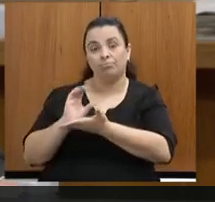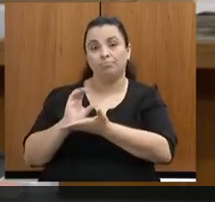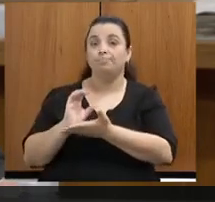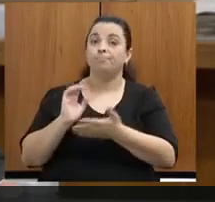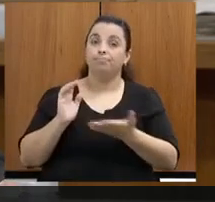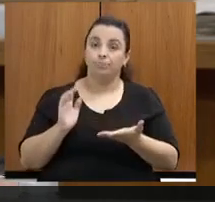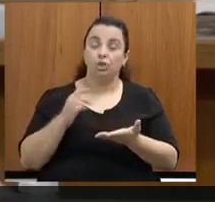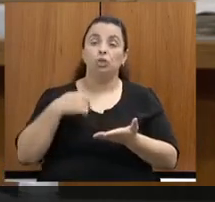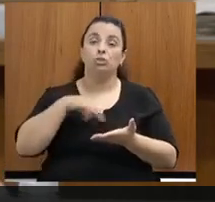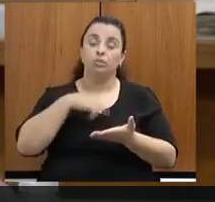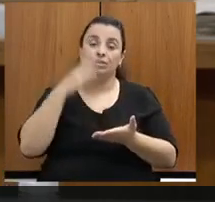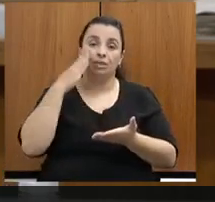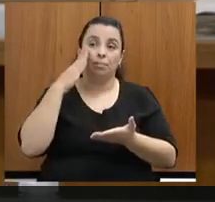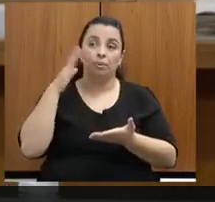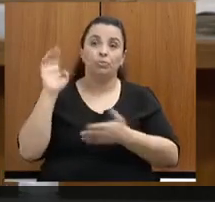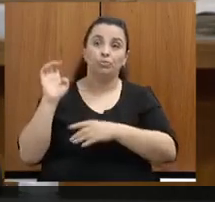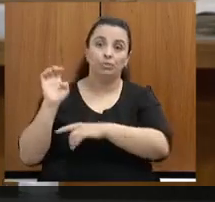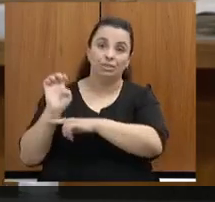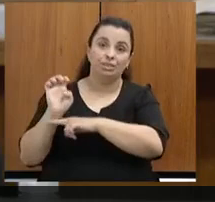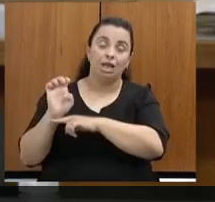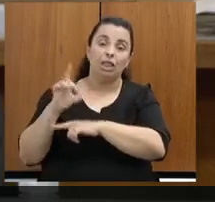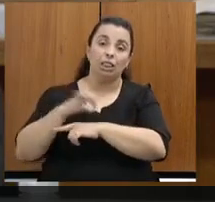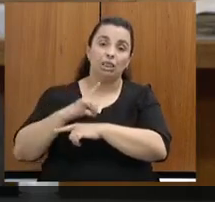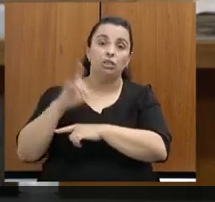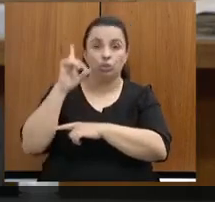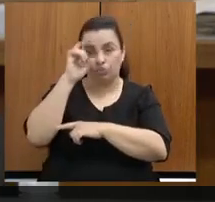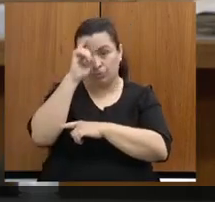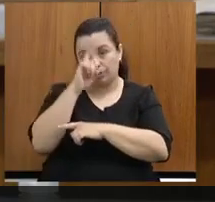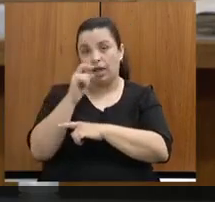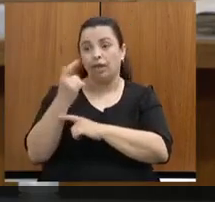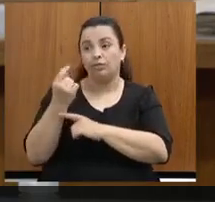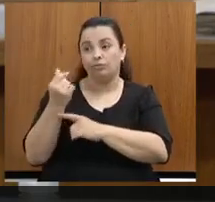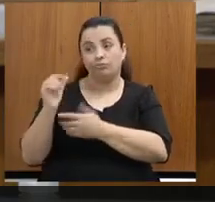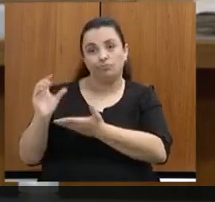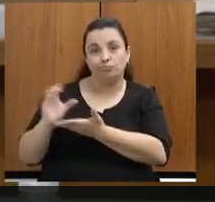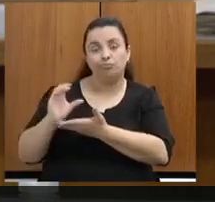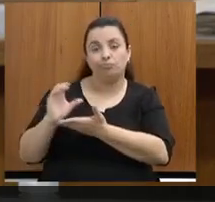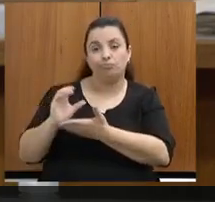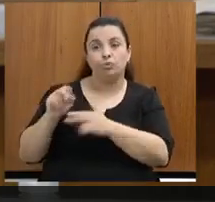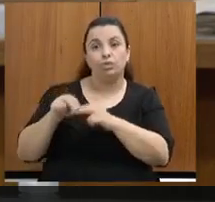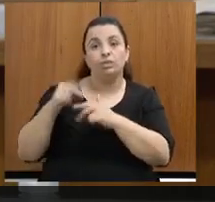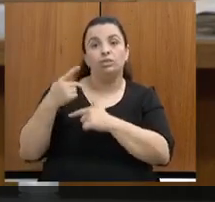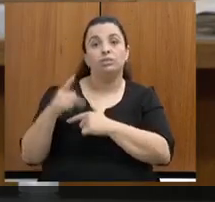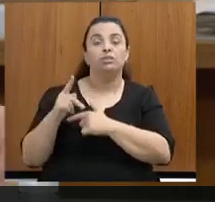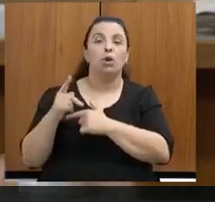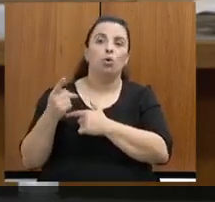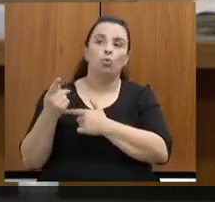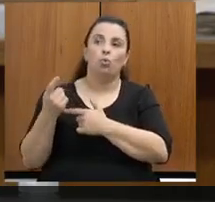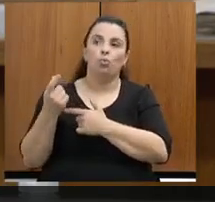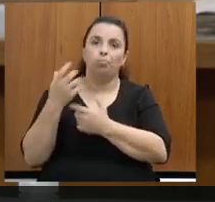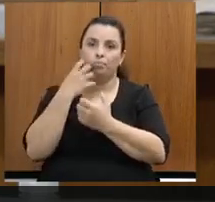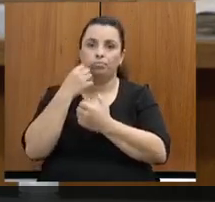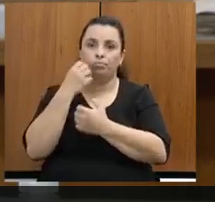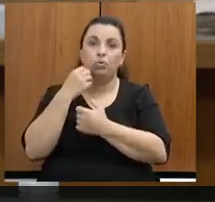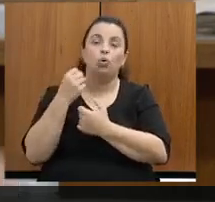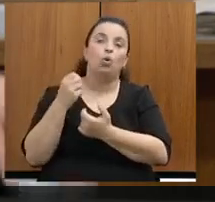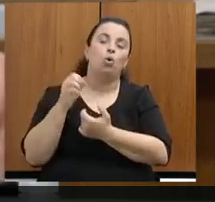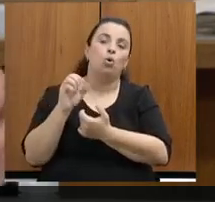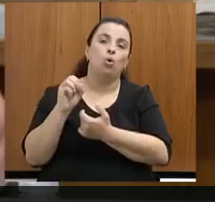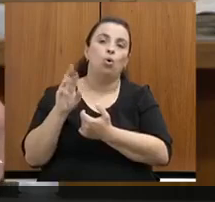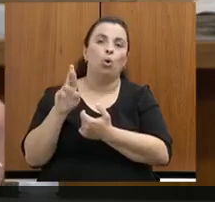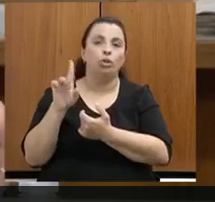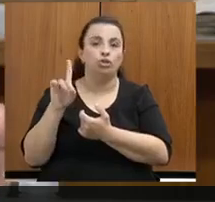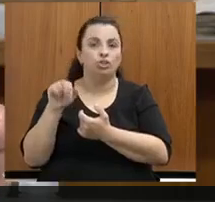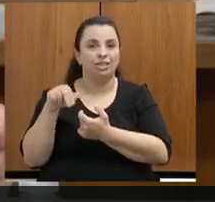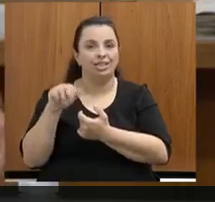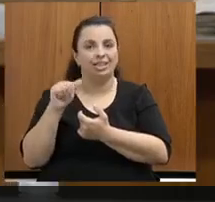enfrentado dificuldades de proceder a investimento com seu recurso ordinário mas cabe aqui a gente